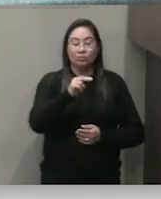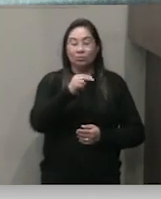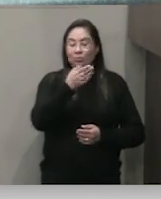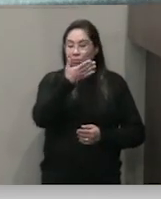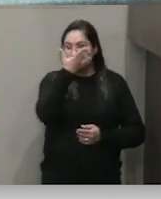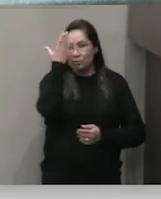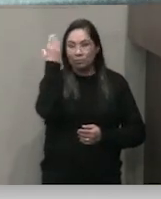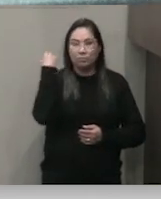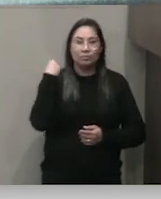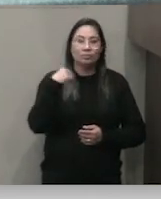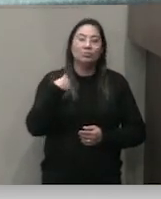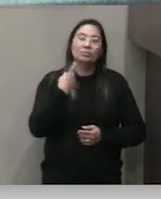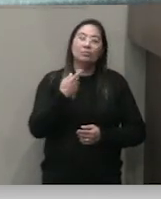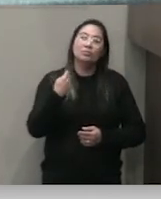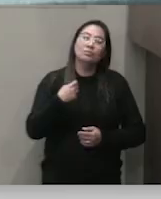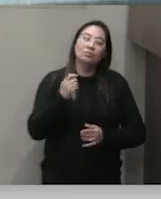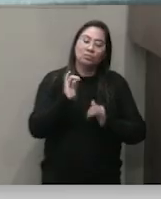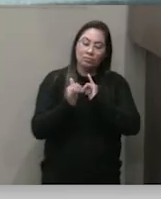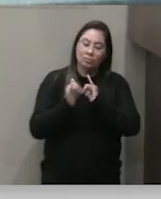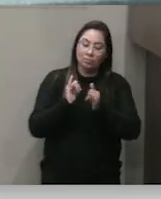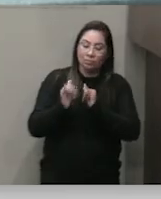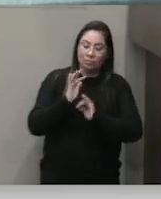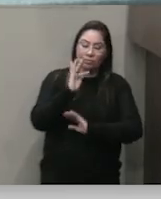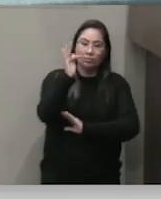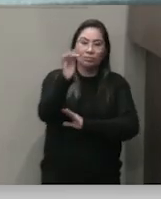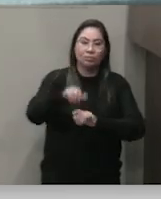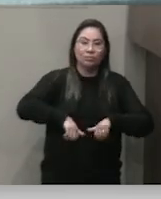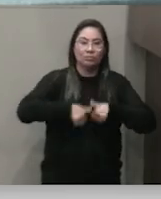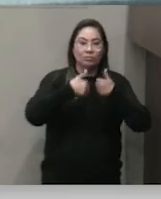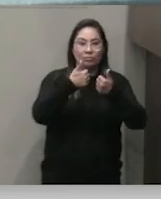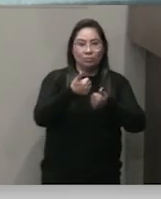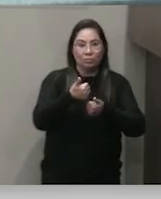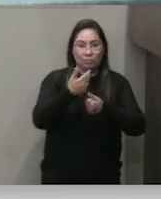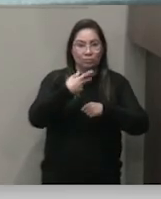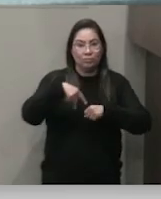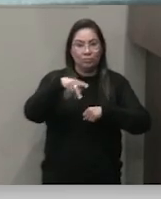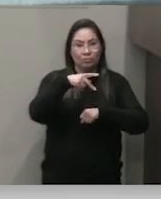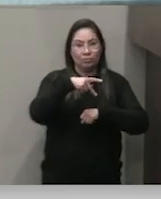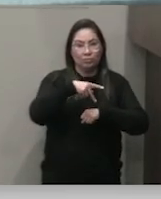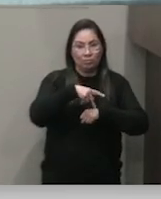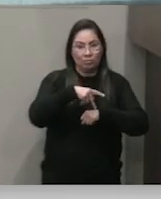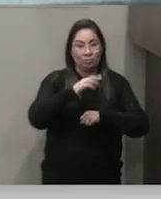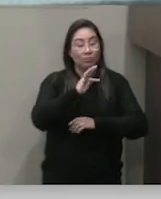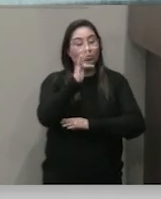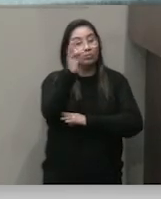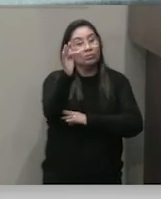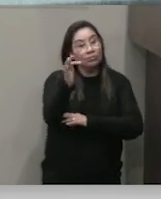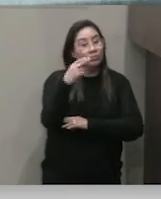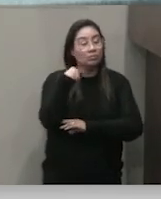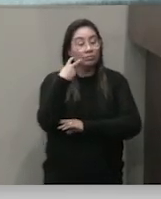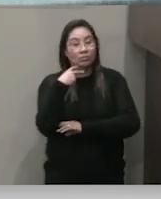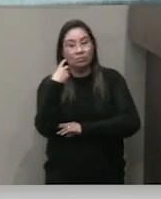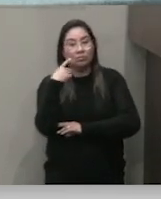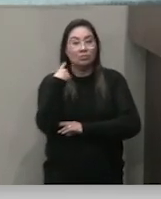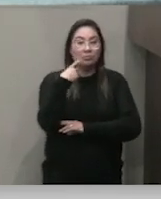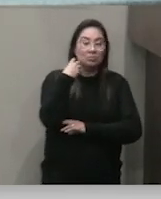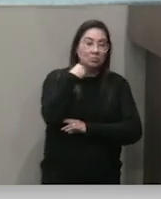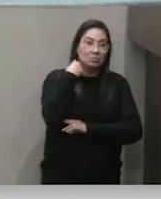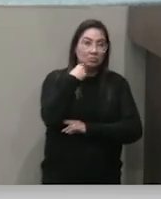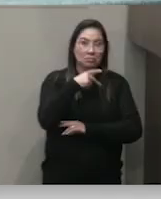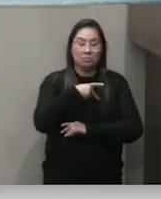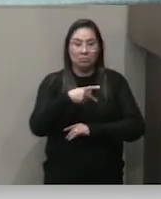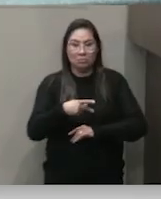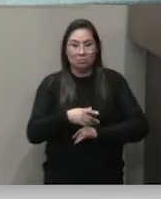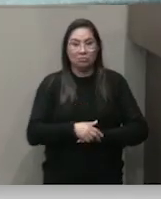mais. E nós temos que formar, né, as crianças para um futuro melhor do país, que eles vão ser os futuros legisladores. Quero